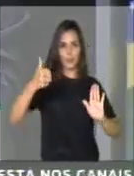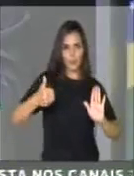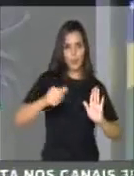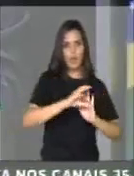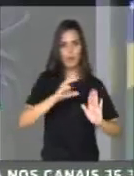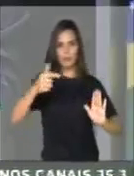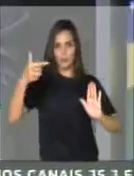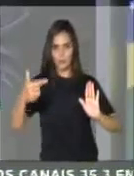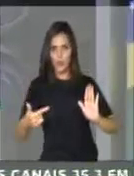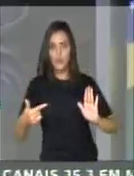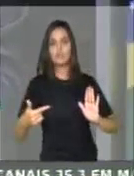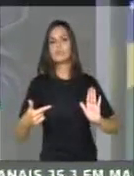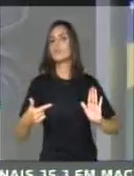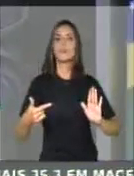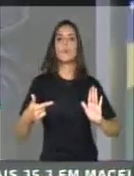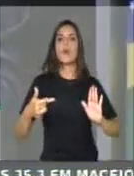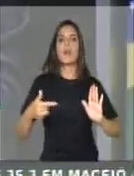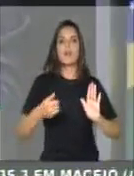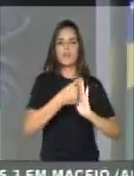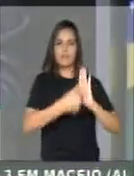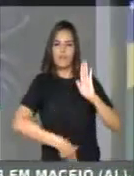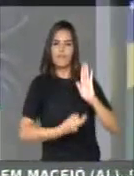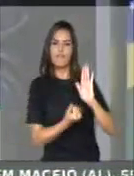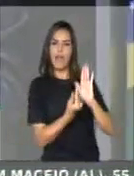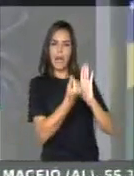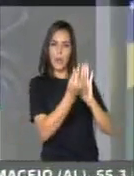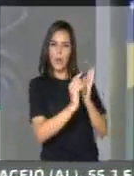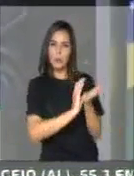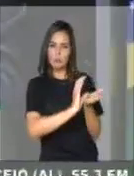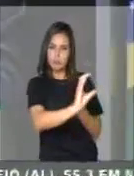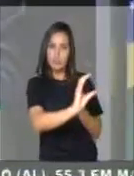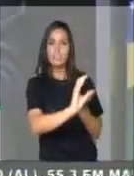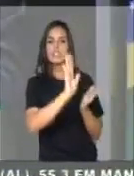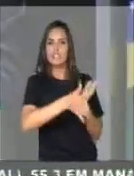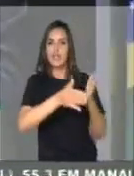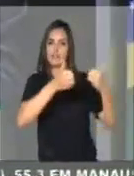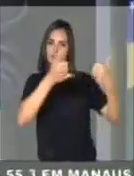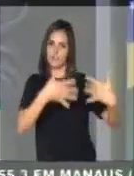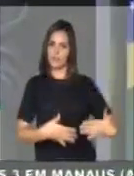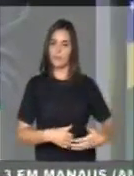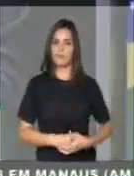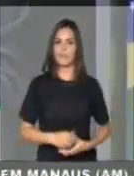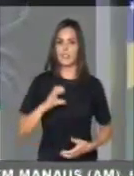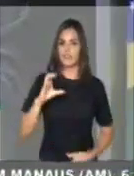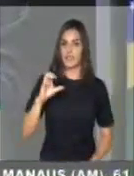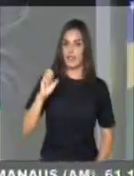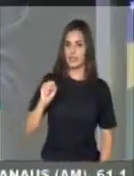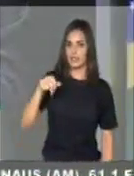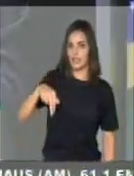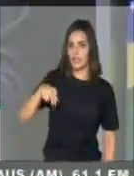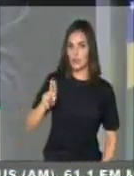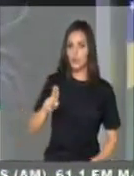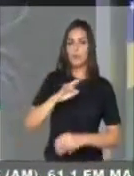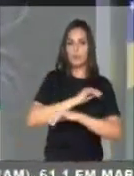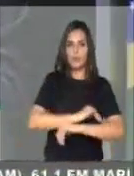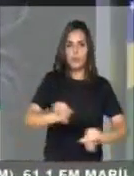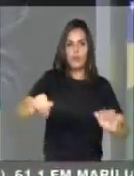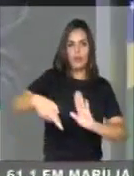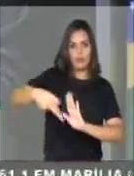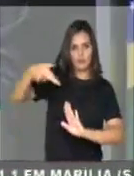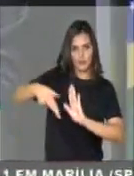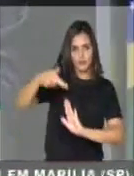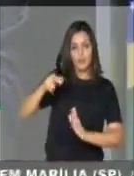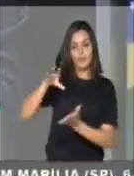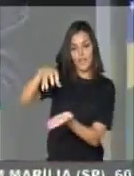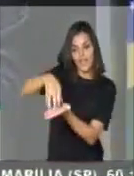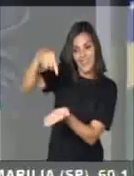1 e 2, sobre as rubricas abaixo mencionadas. A CSNU publica a resolução,